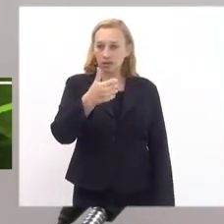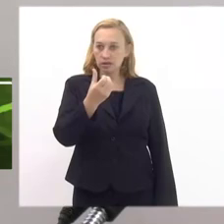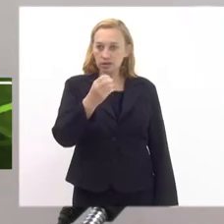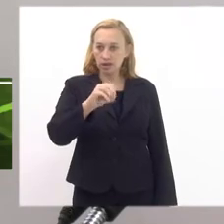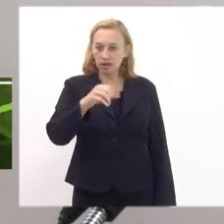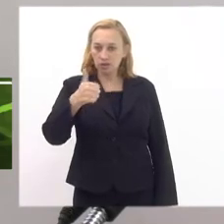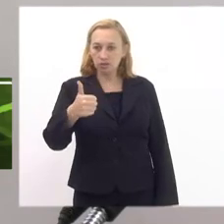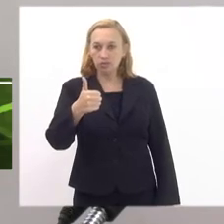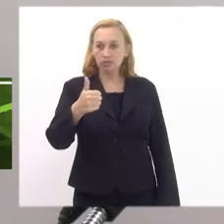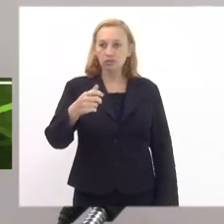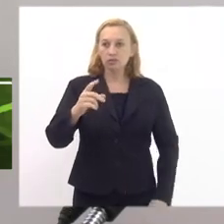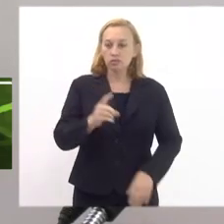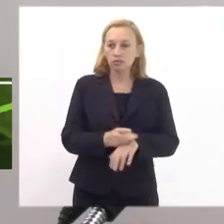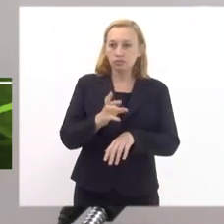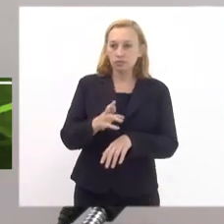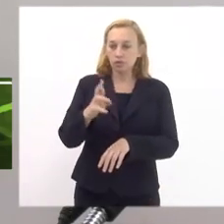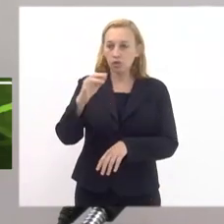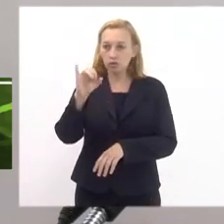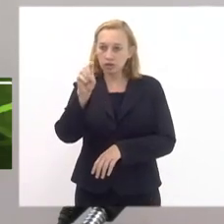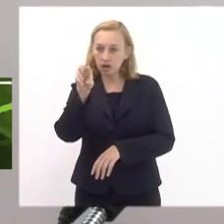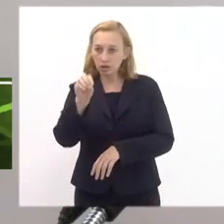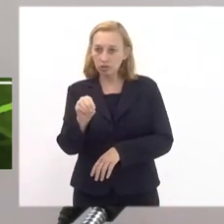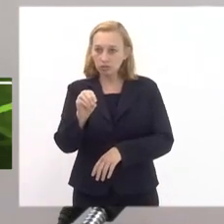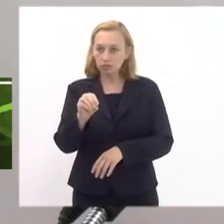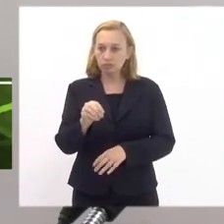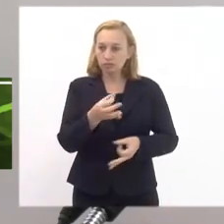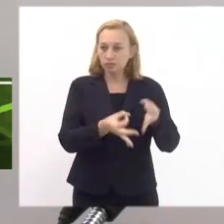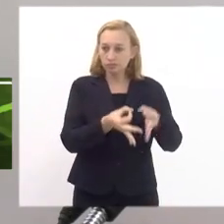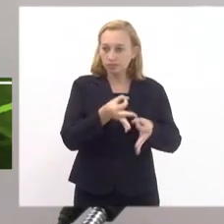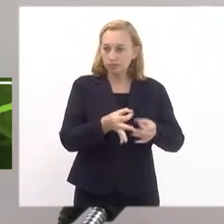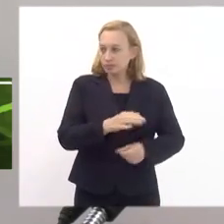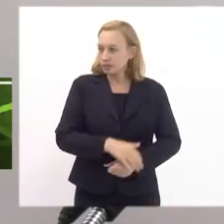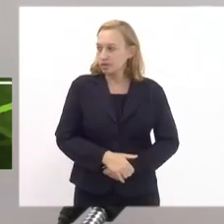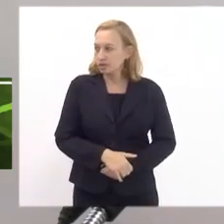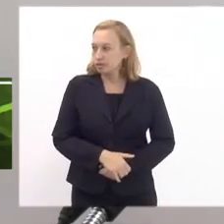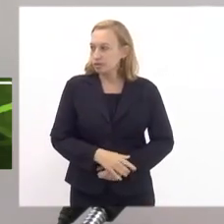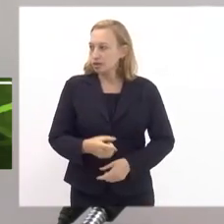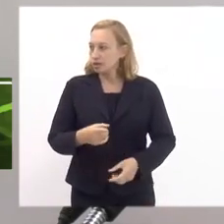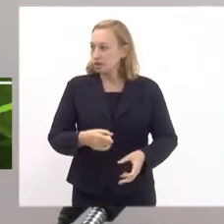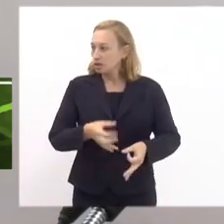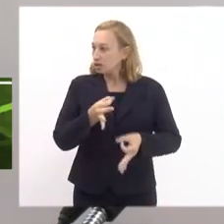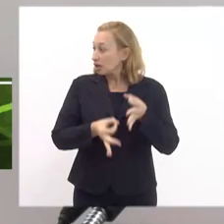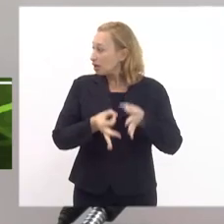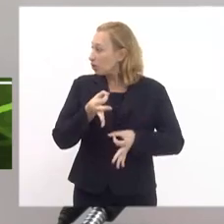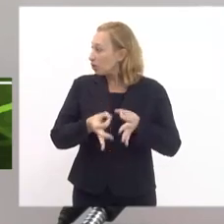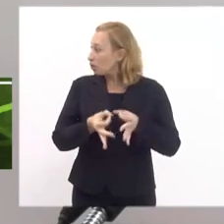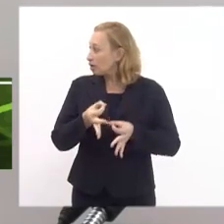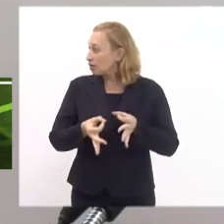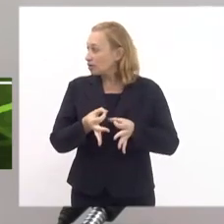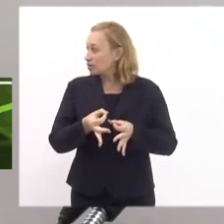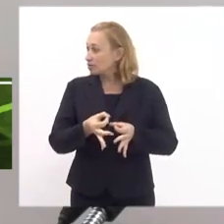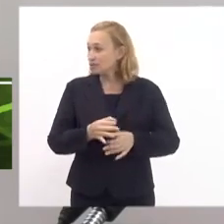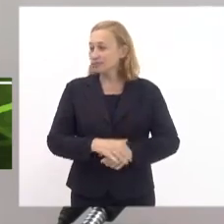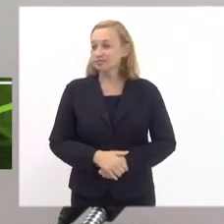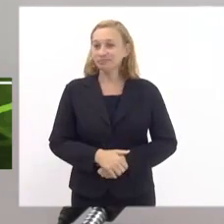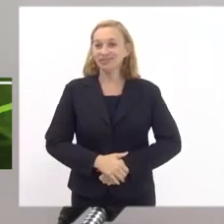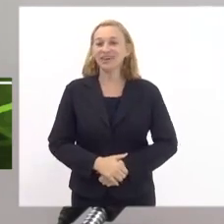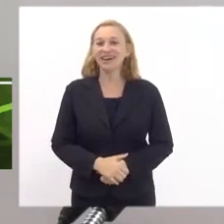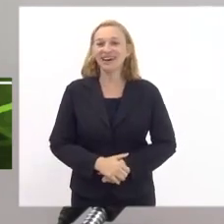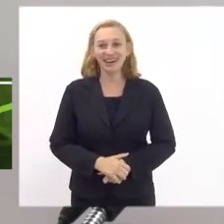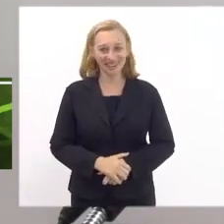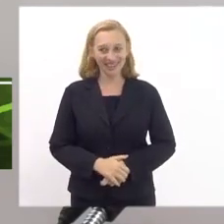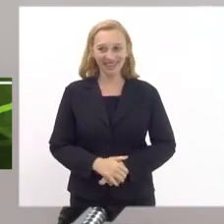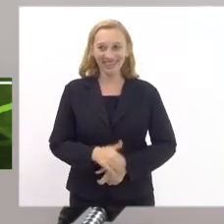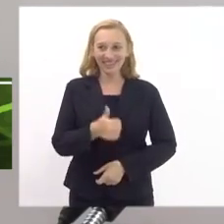Anchieta, parecer pela juridicidade. Em discussão, em votação, aprovado.